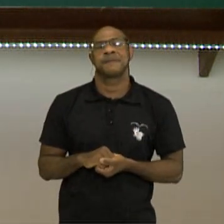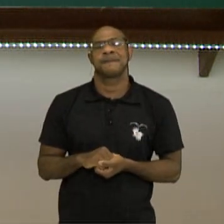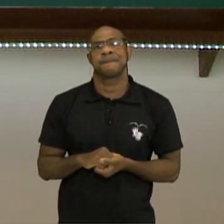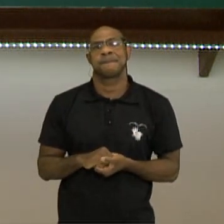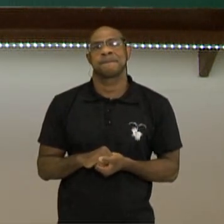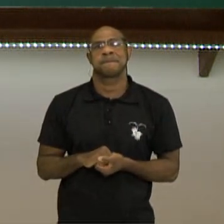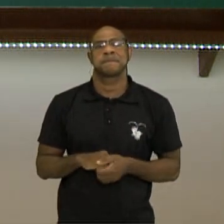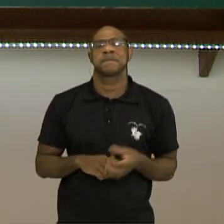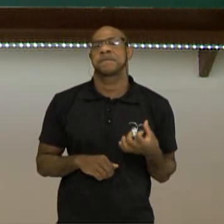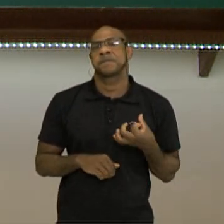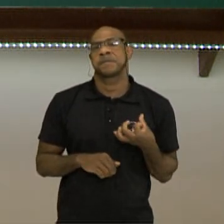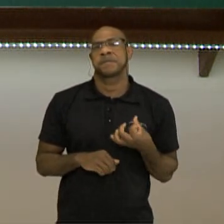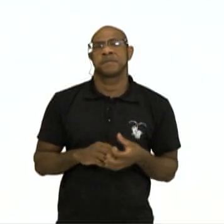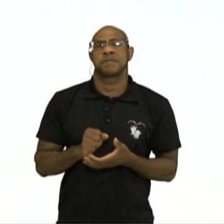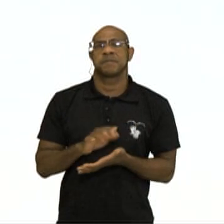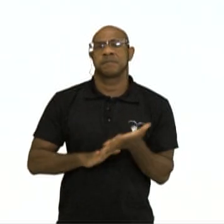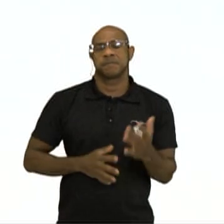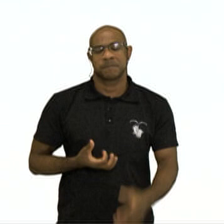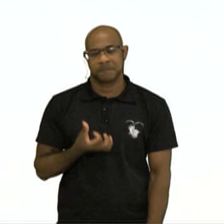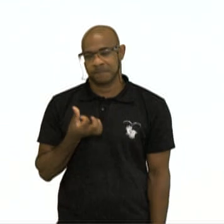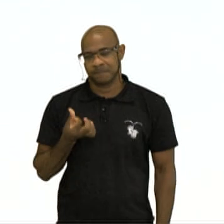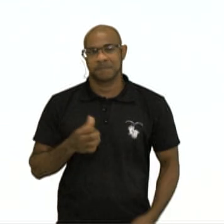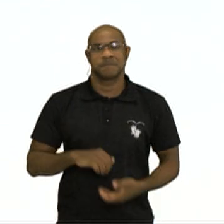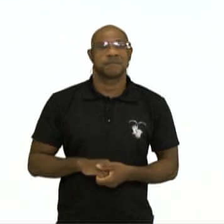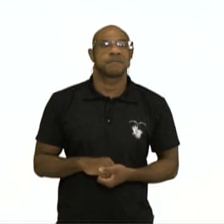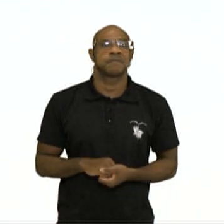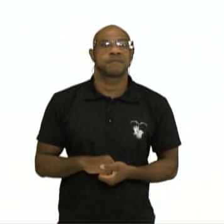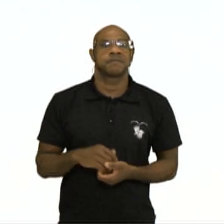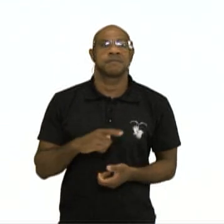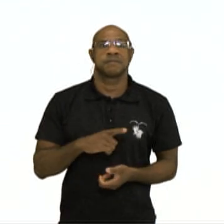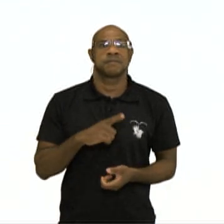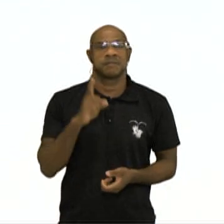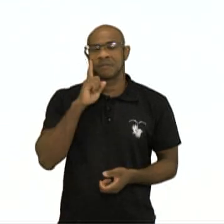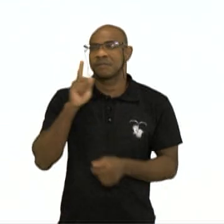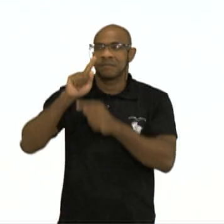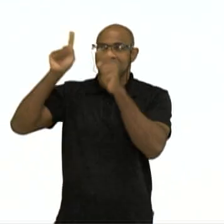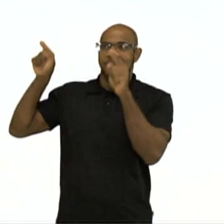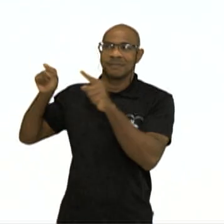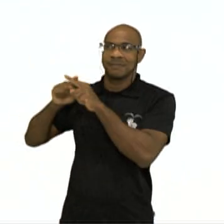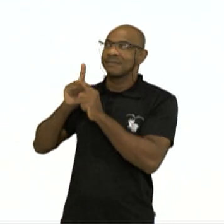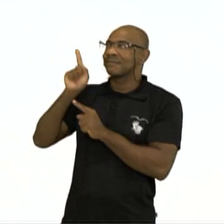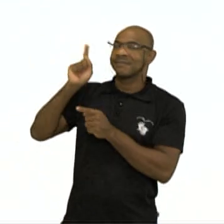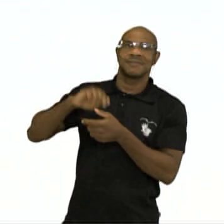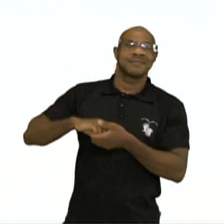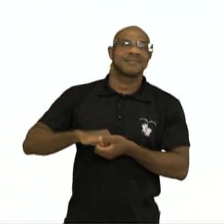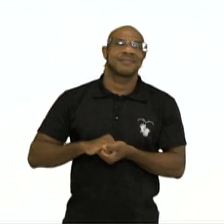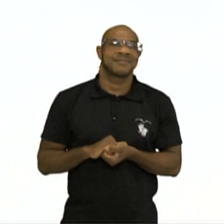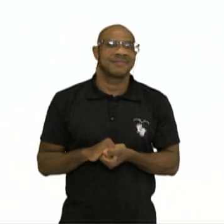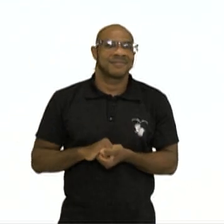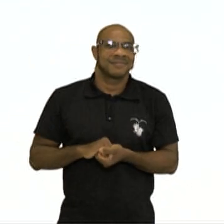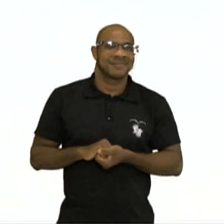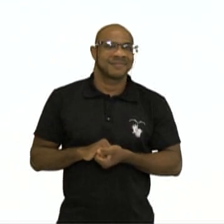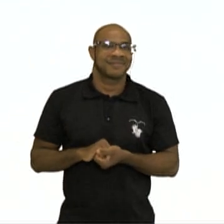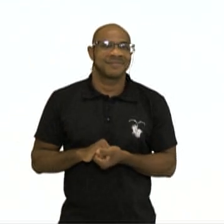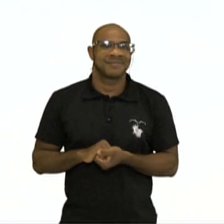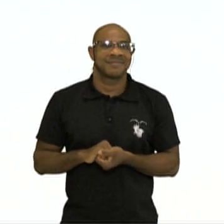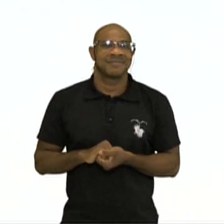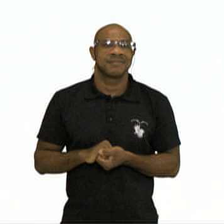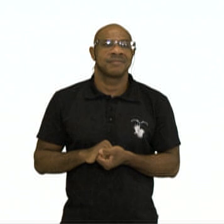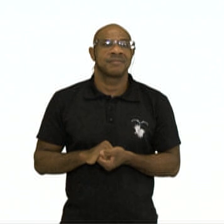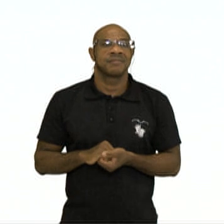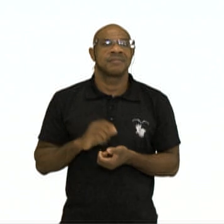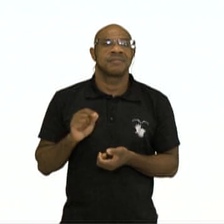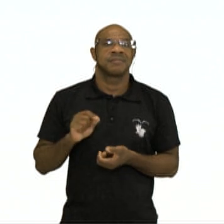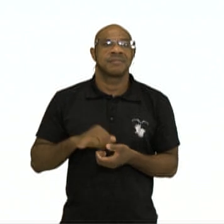Number 6, o exercício 6, nele a gente tem a sentença ali. And lots of pie, que é a que está